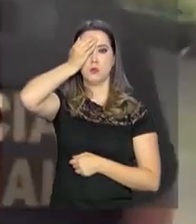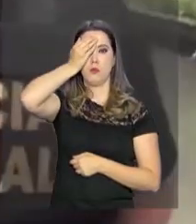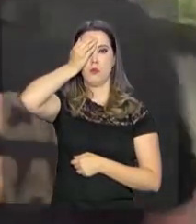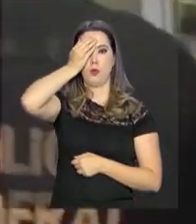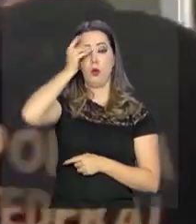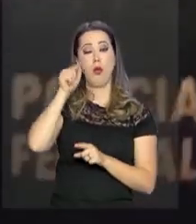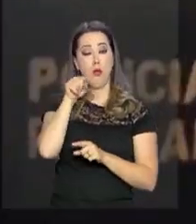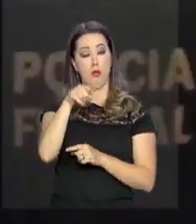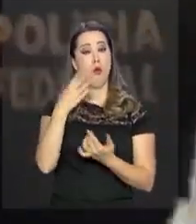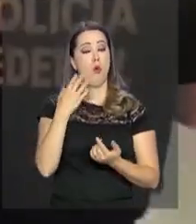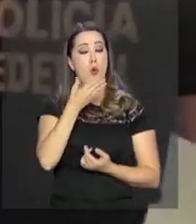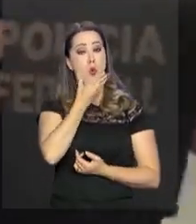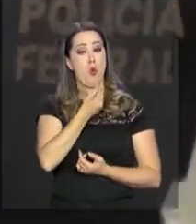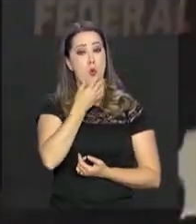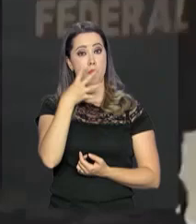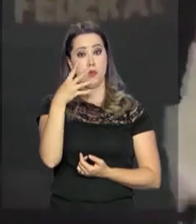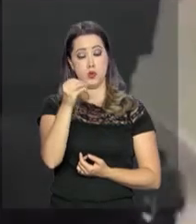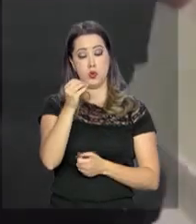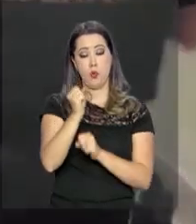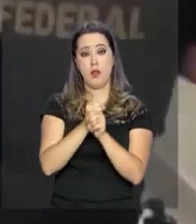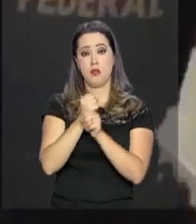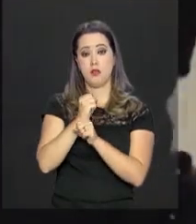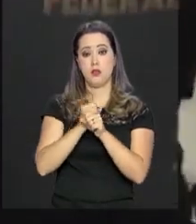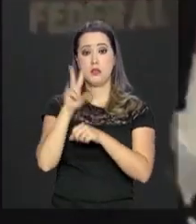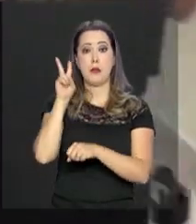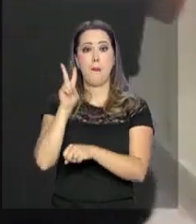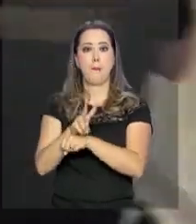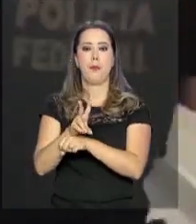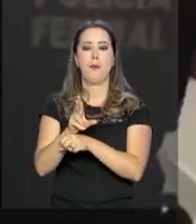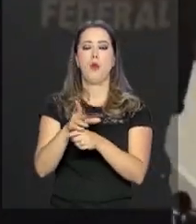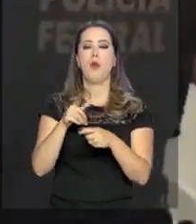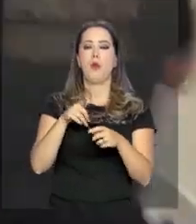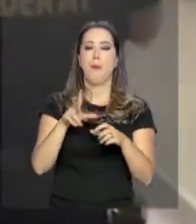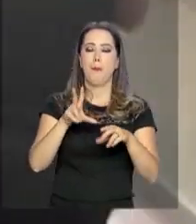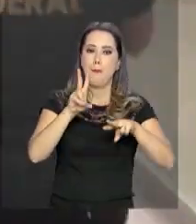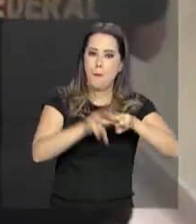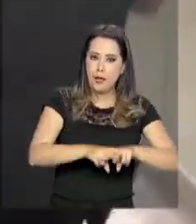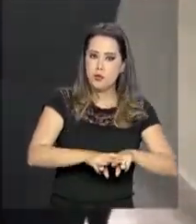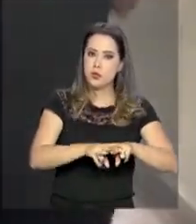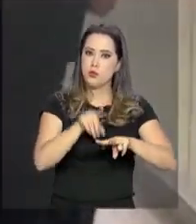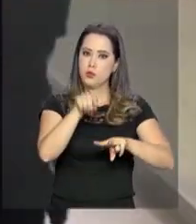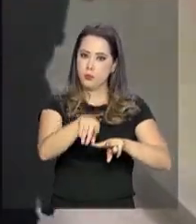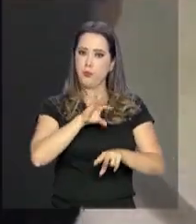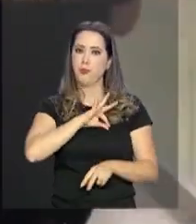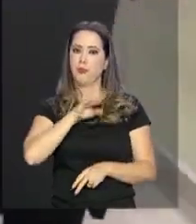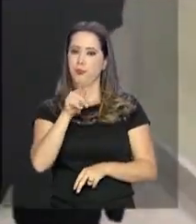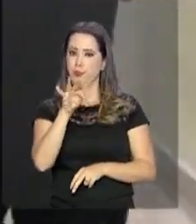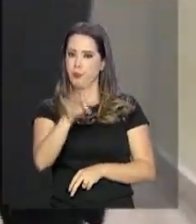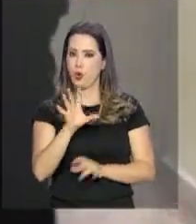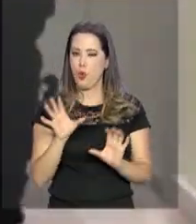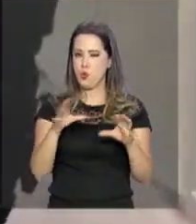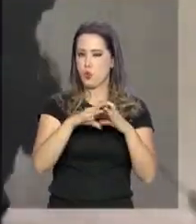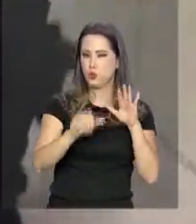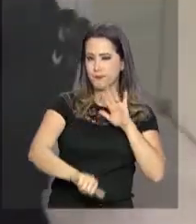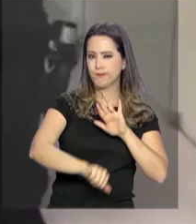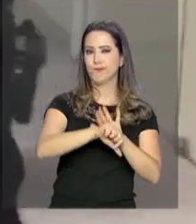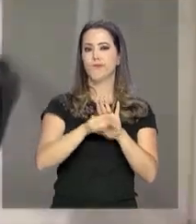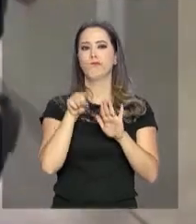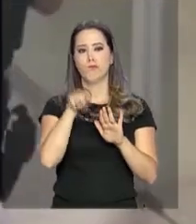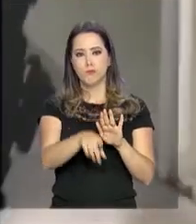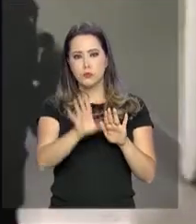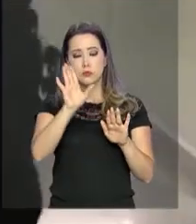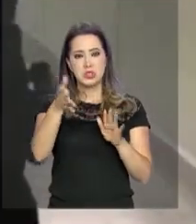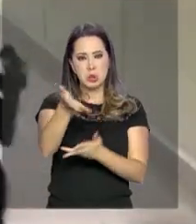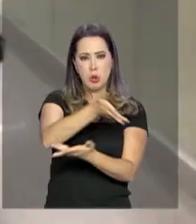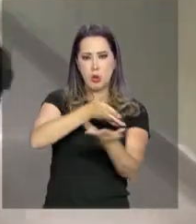foi encaminhado ontem para Brasília, onde está sob custódia. De acordo com a Polícia Federal, a organização criminosa da qual o preso faz parte,